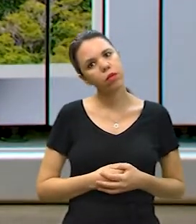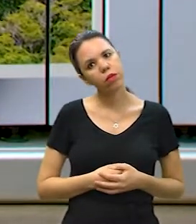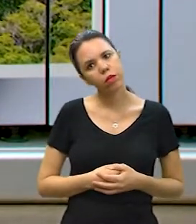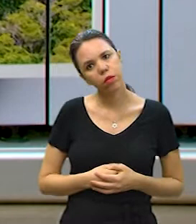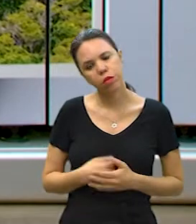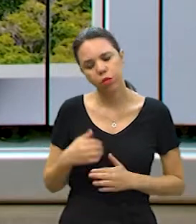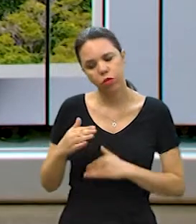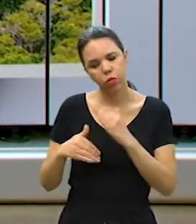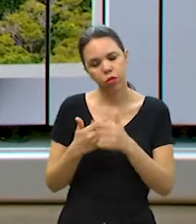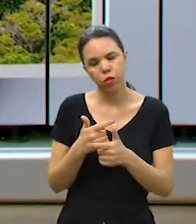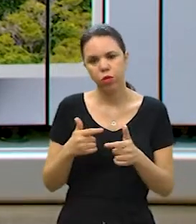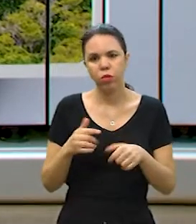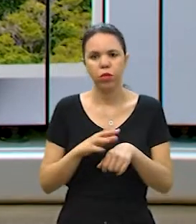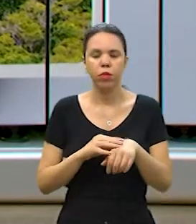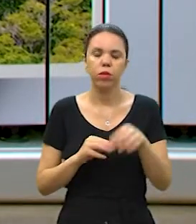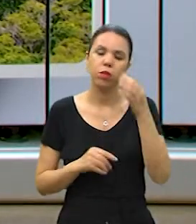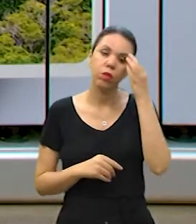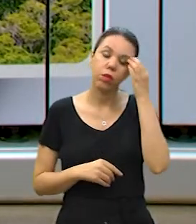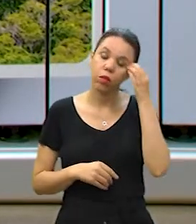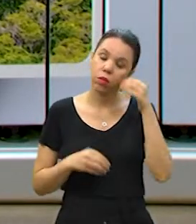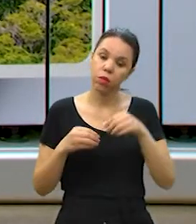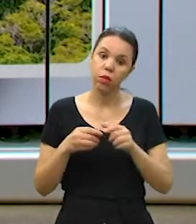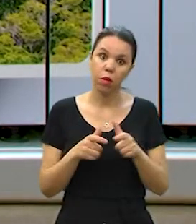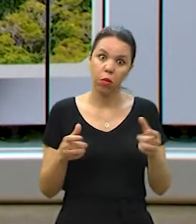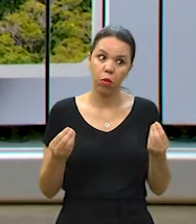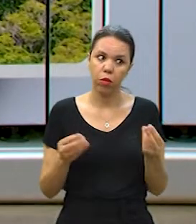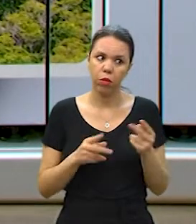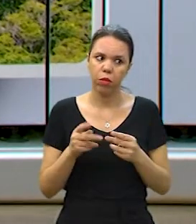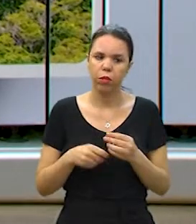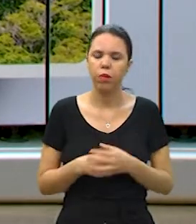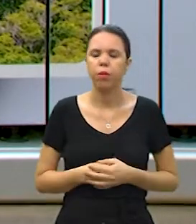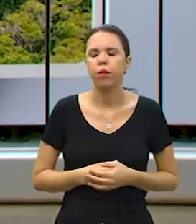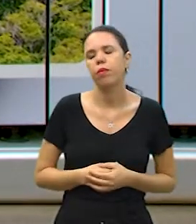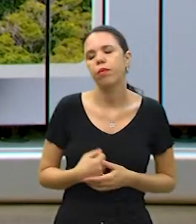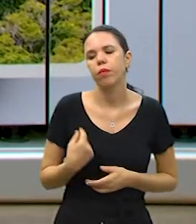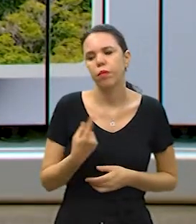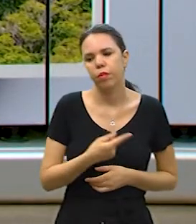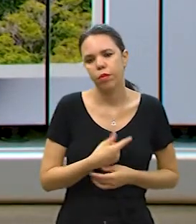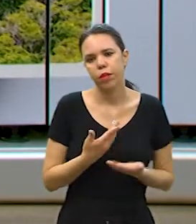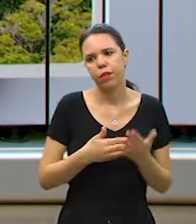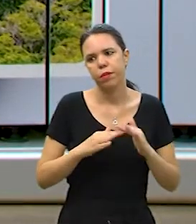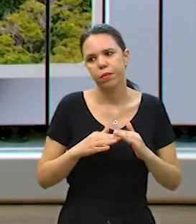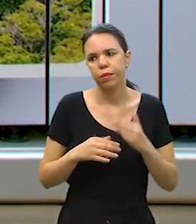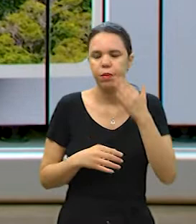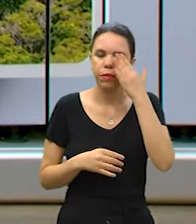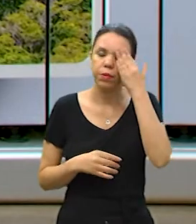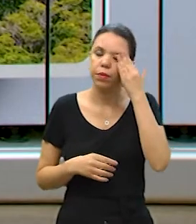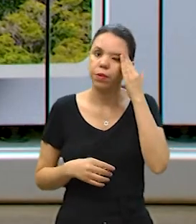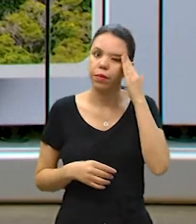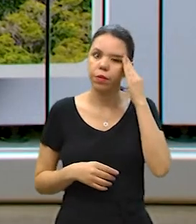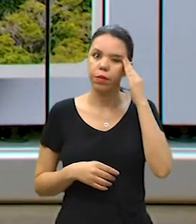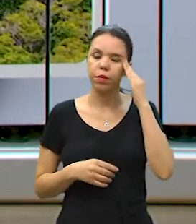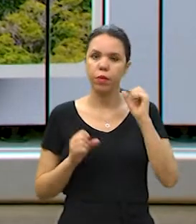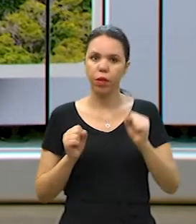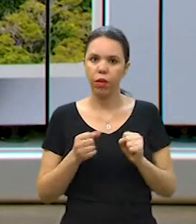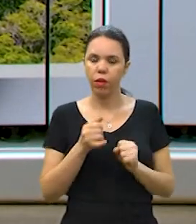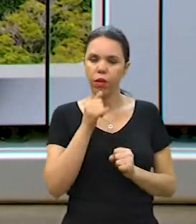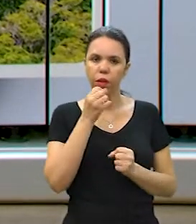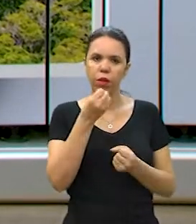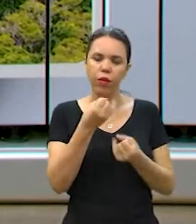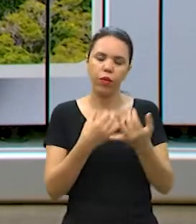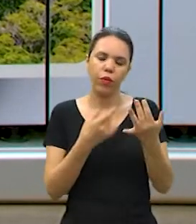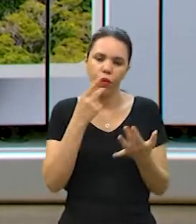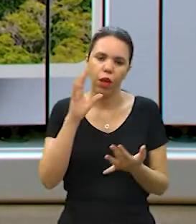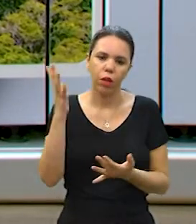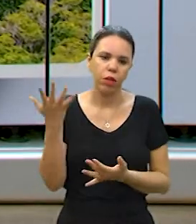sem desenvolver os sintomas, que é gigantesco. E as nossas escolas, nós podemos dar alguns relatos